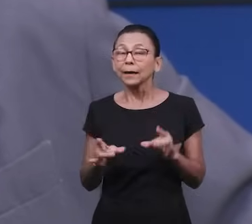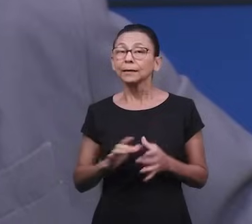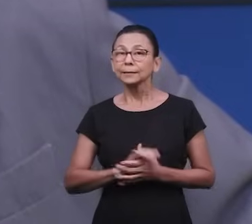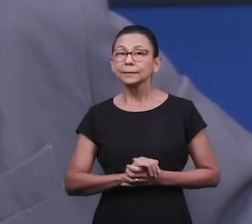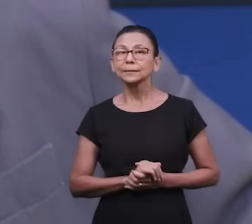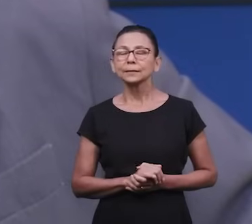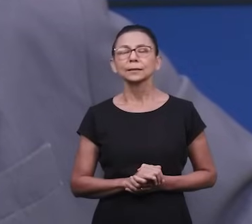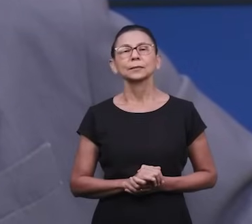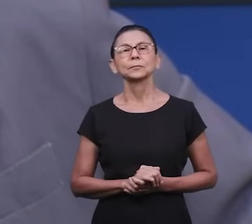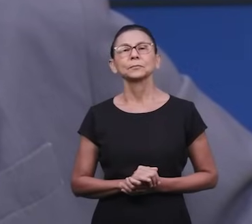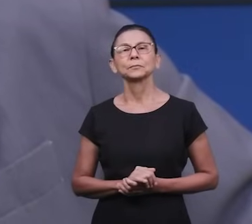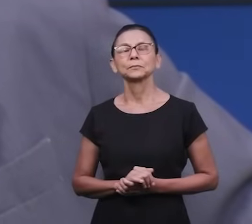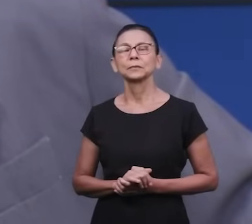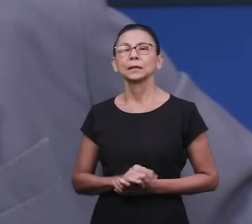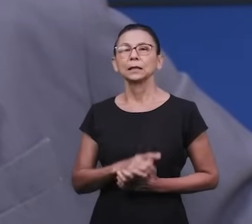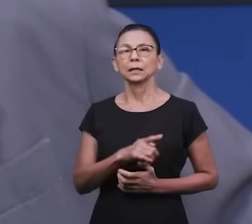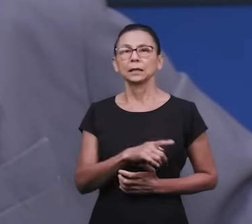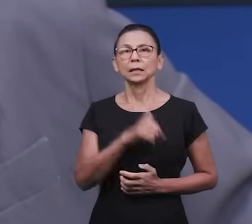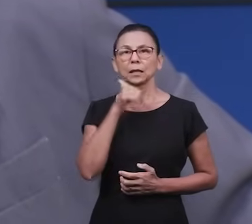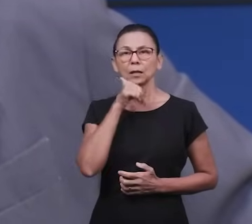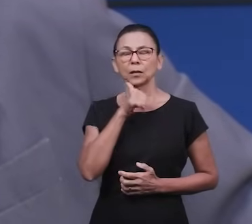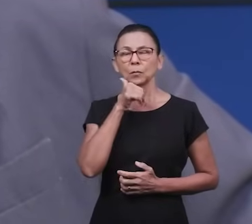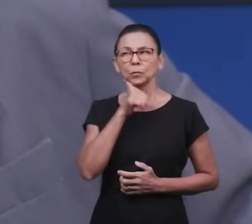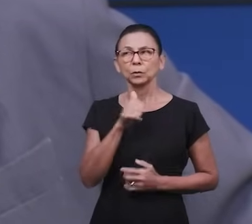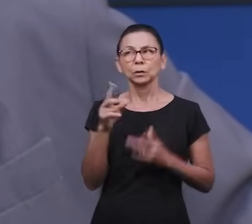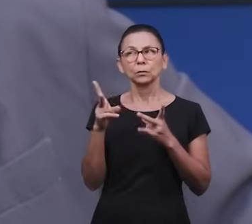dom preciso, né,